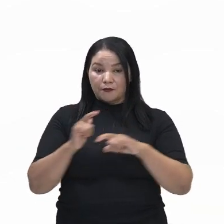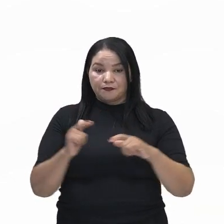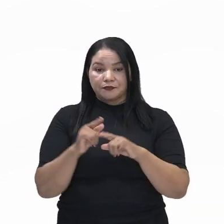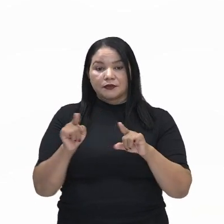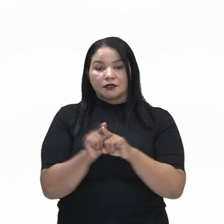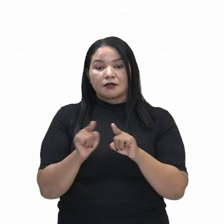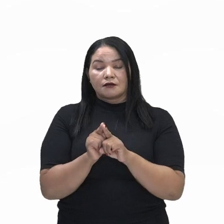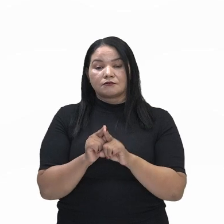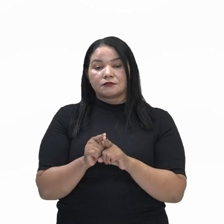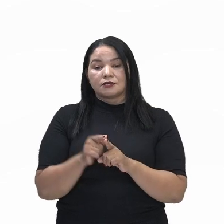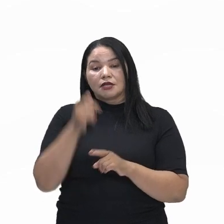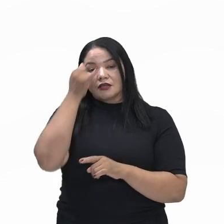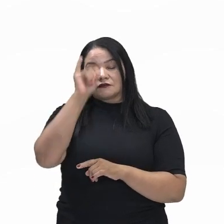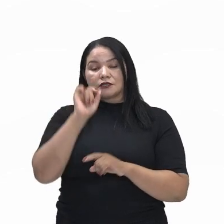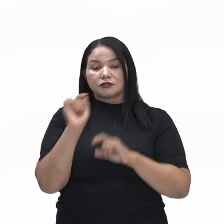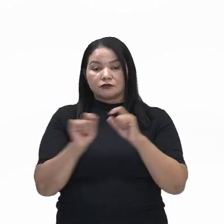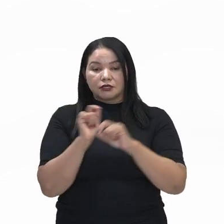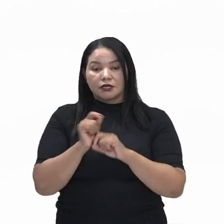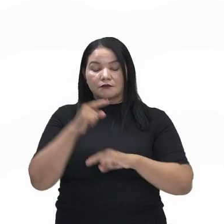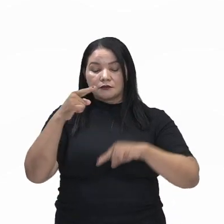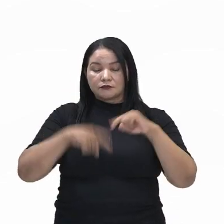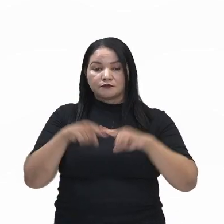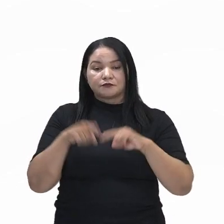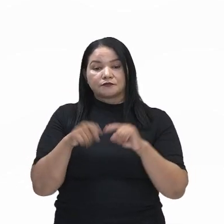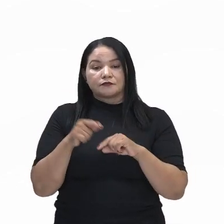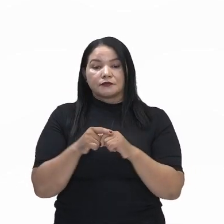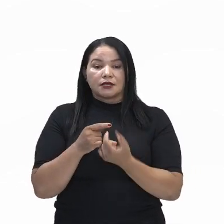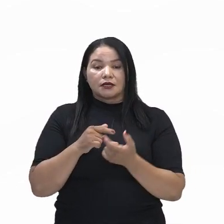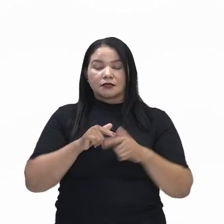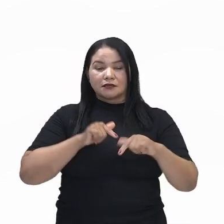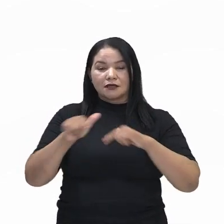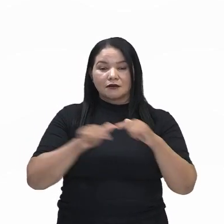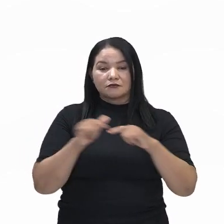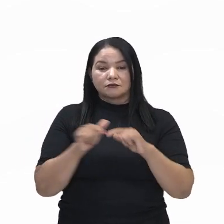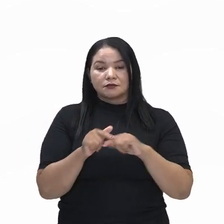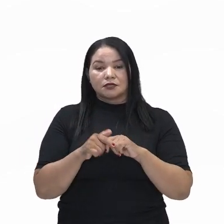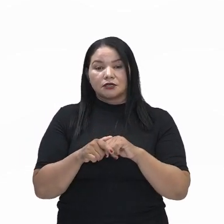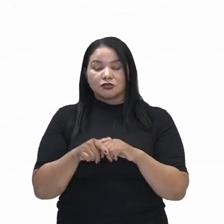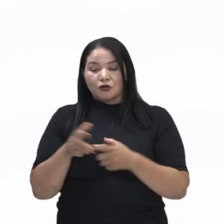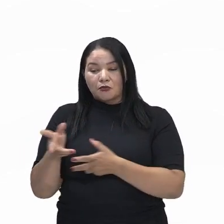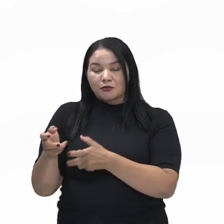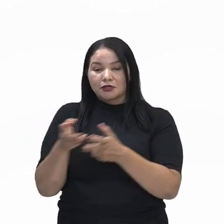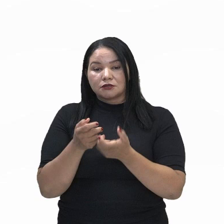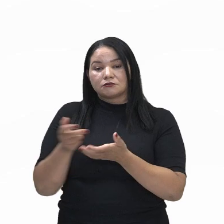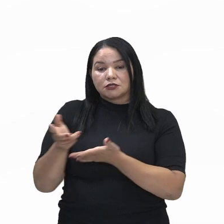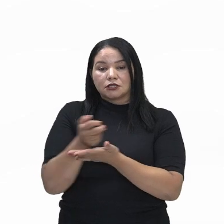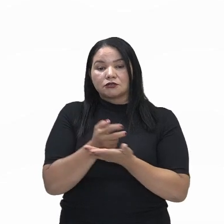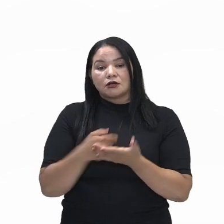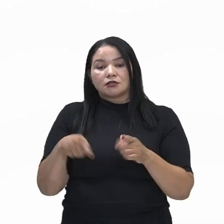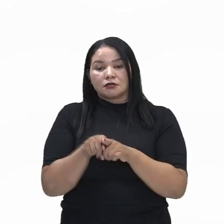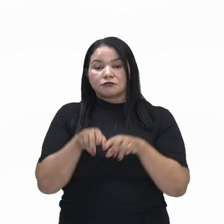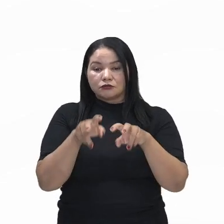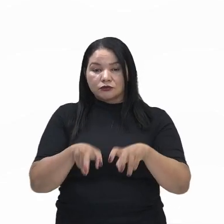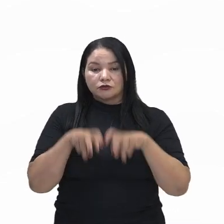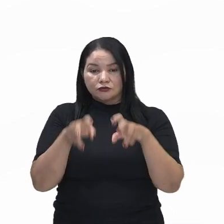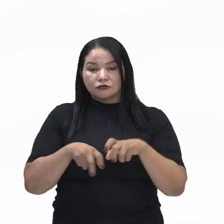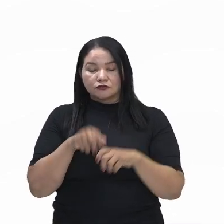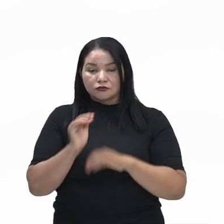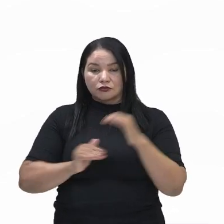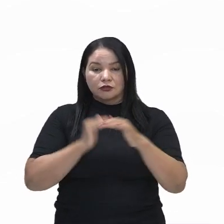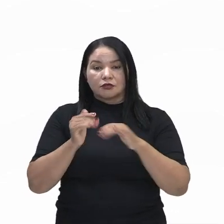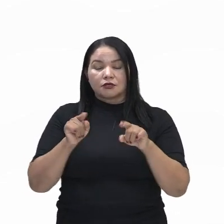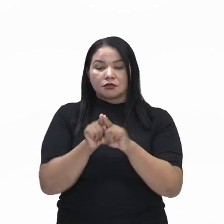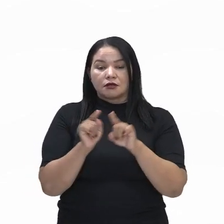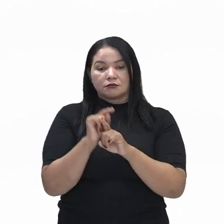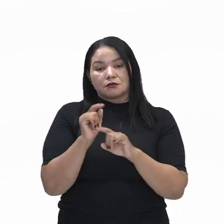a expansão de atividades predatórias, como a agricultura extensiva e a mineração, que podem provocar